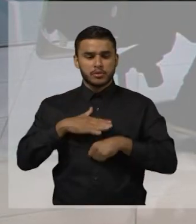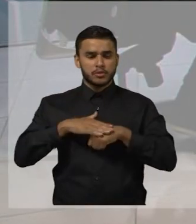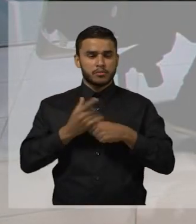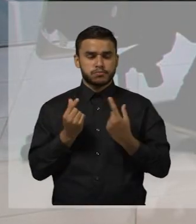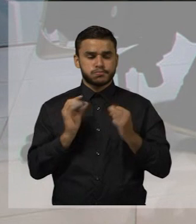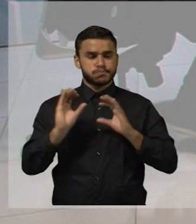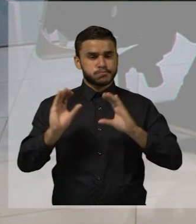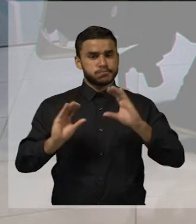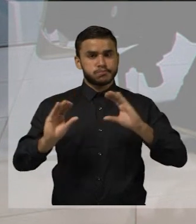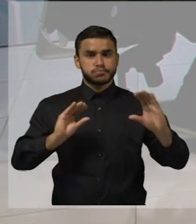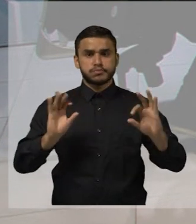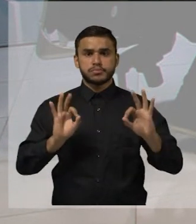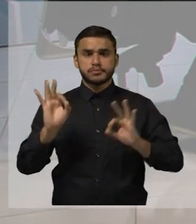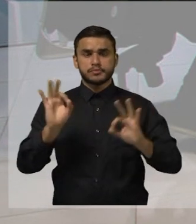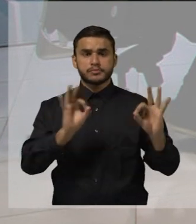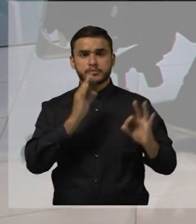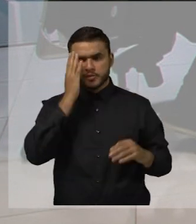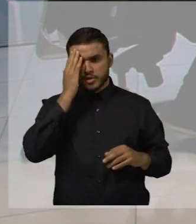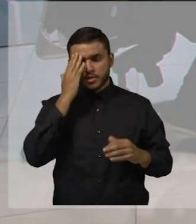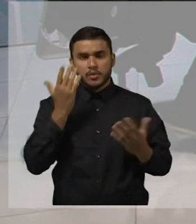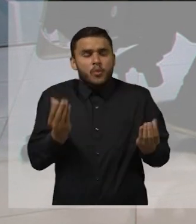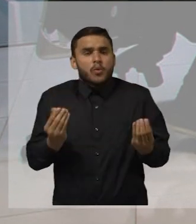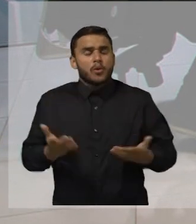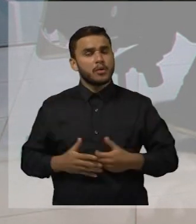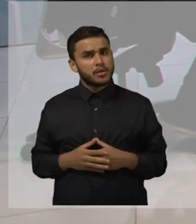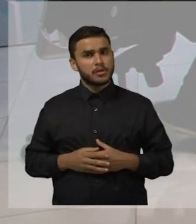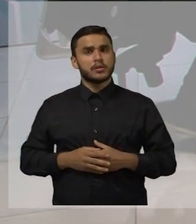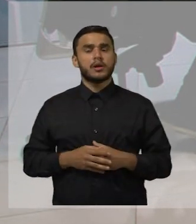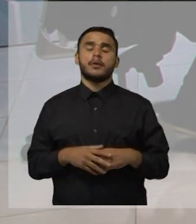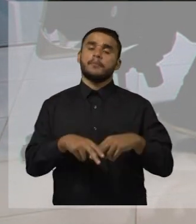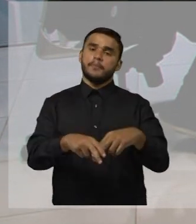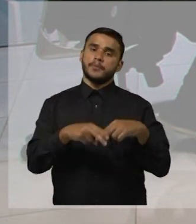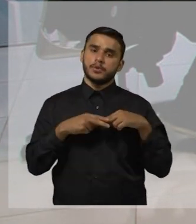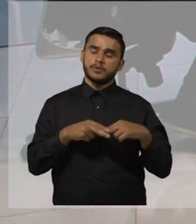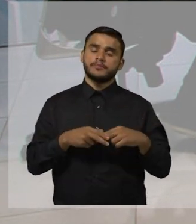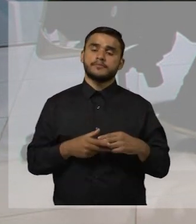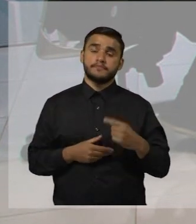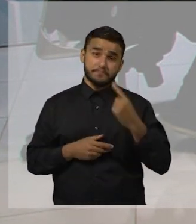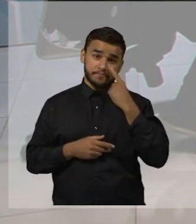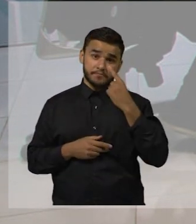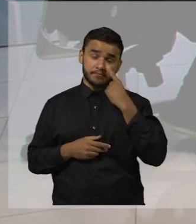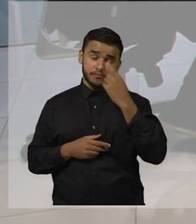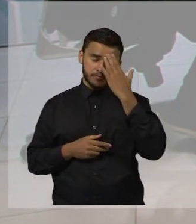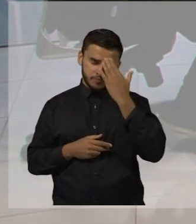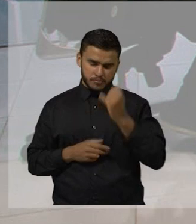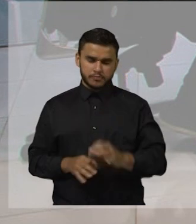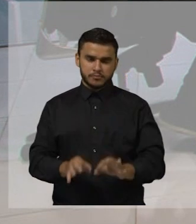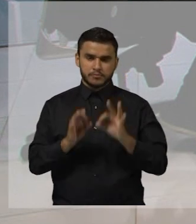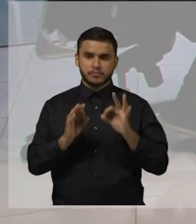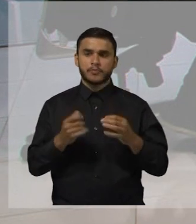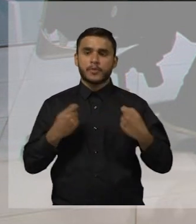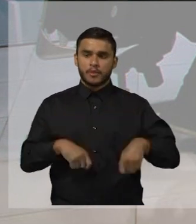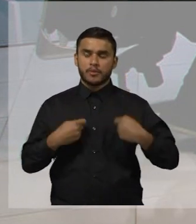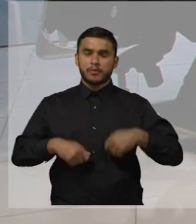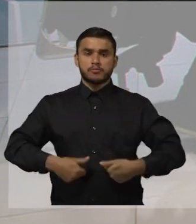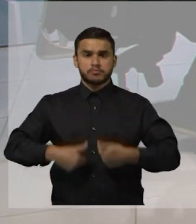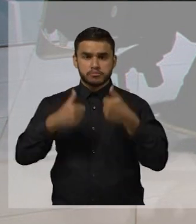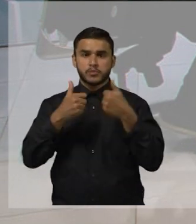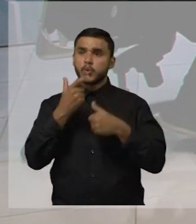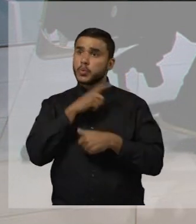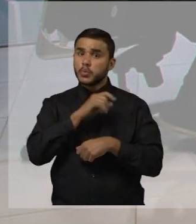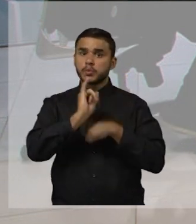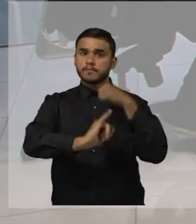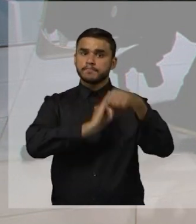uma organização sadia. Então, eu acredito que você pode ter benefícios